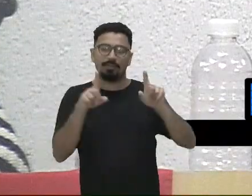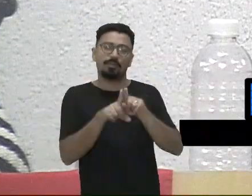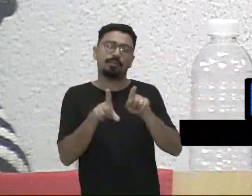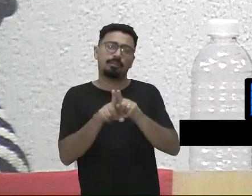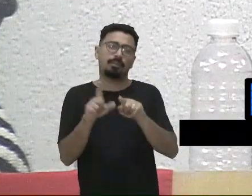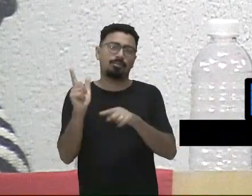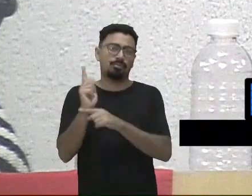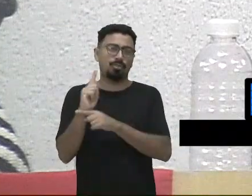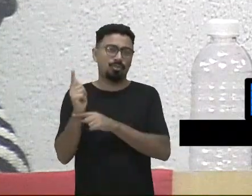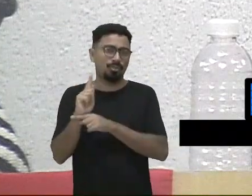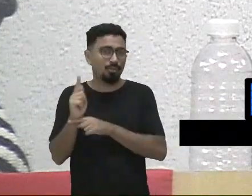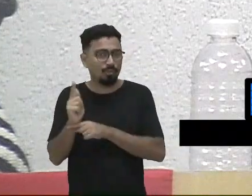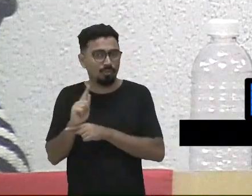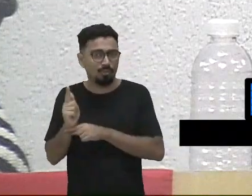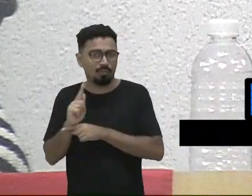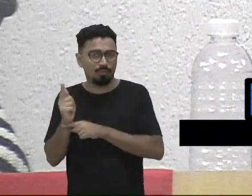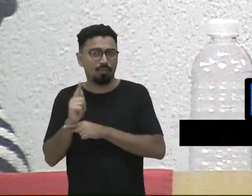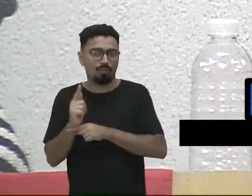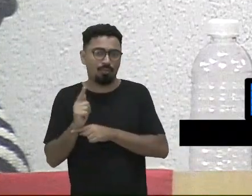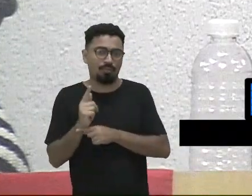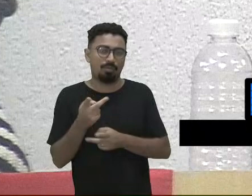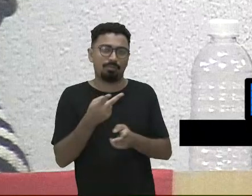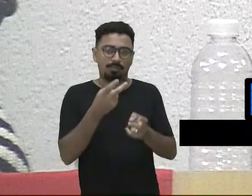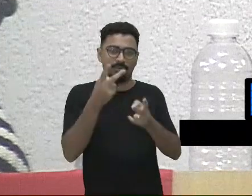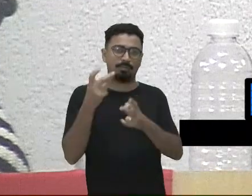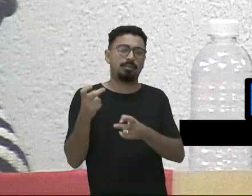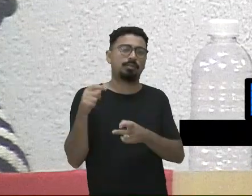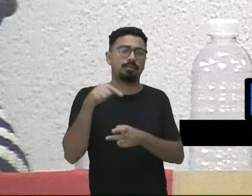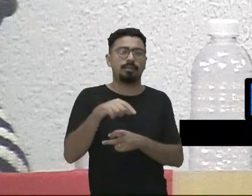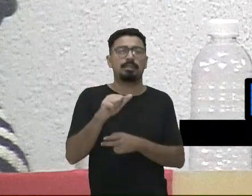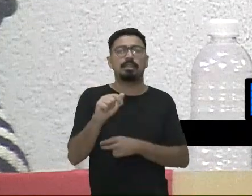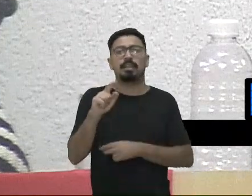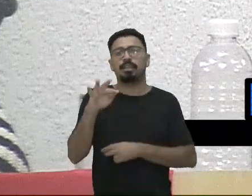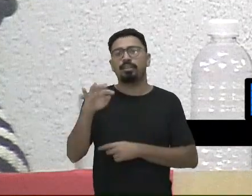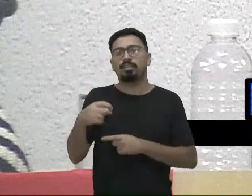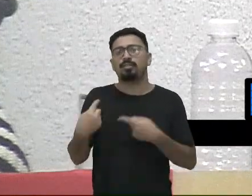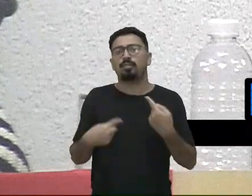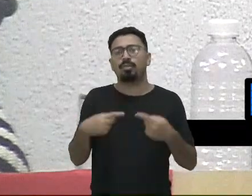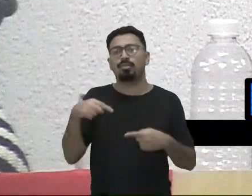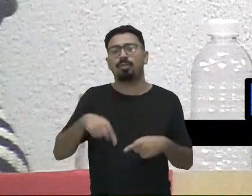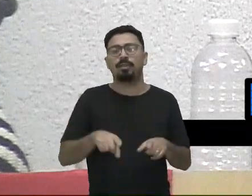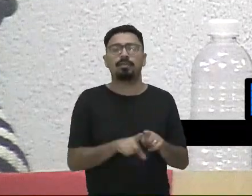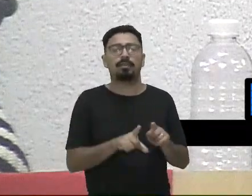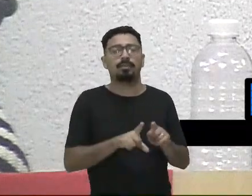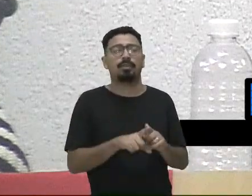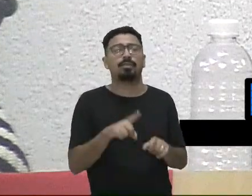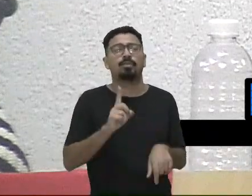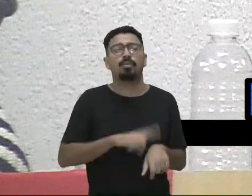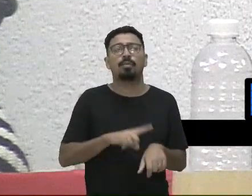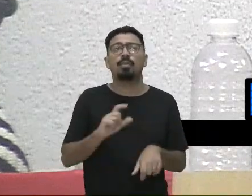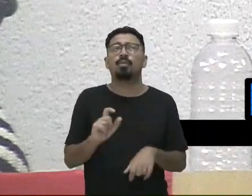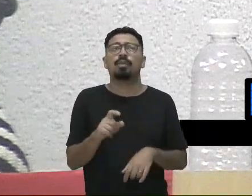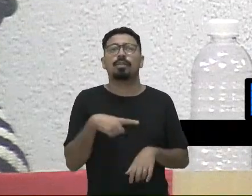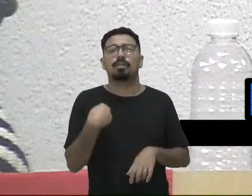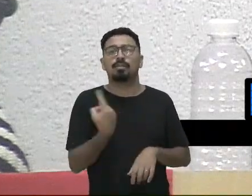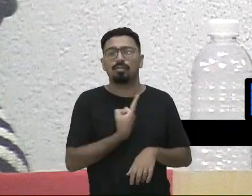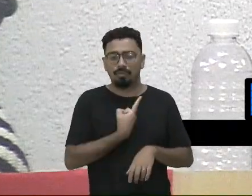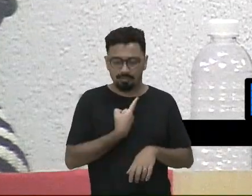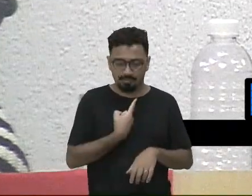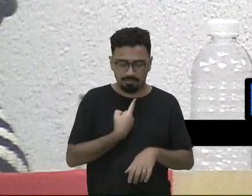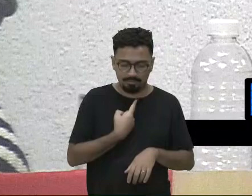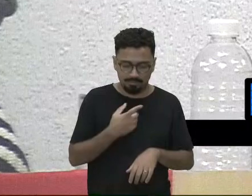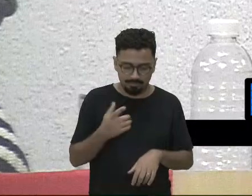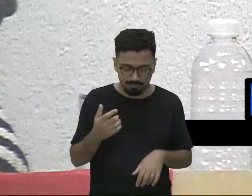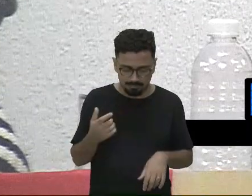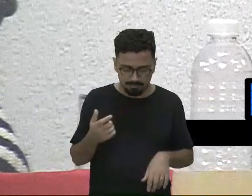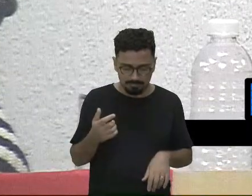gestores dos agentes políticos, né, do nosso município, de que quando a gente tira as populações